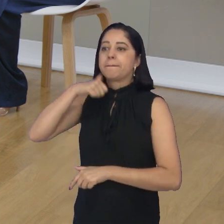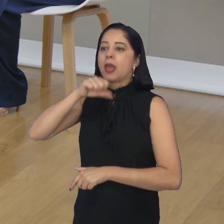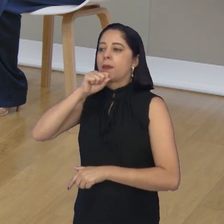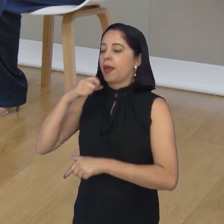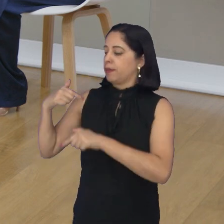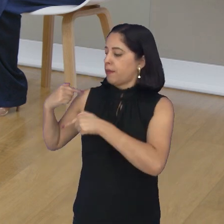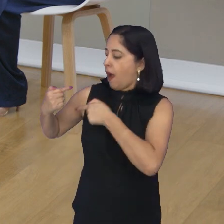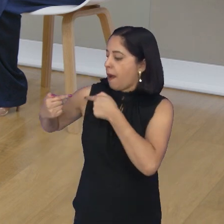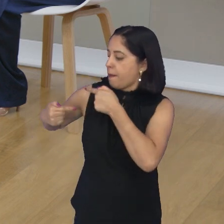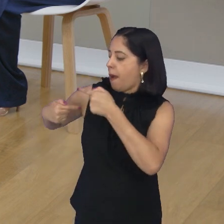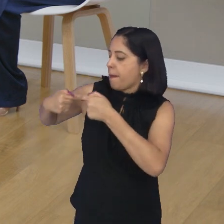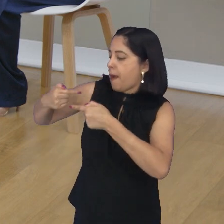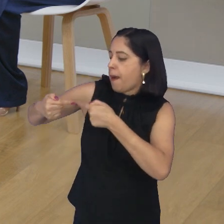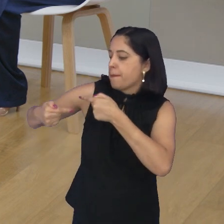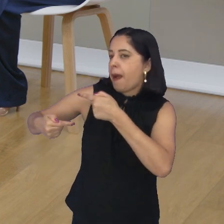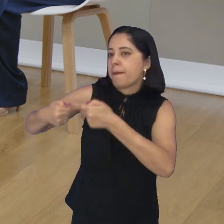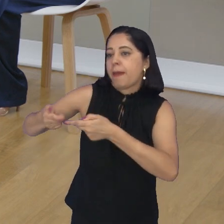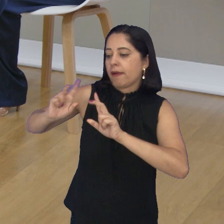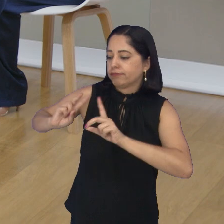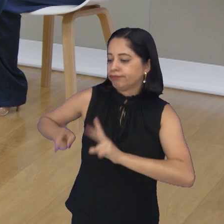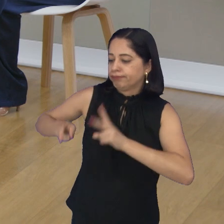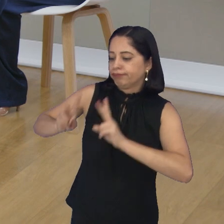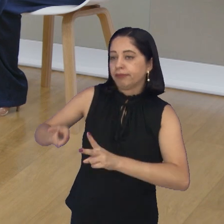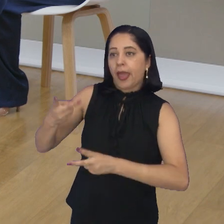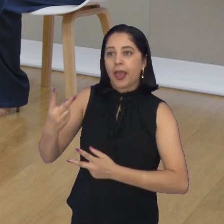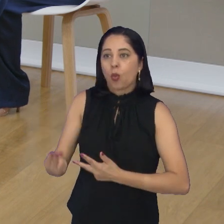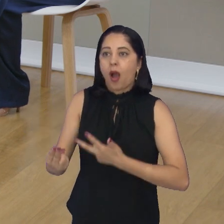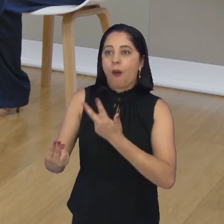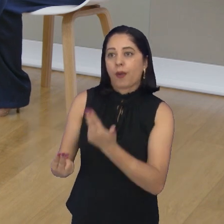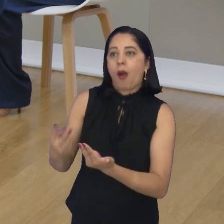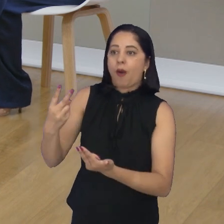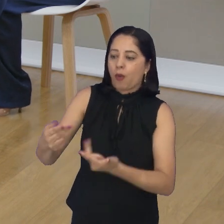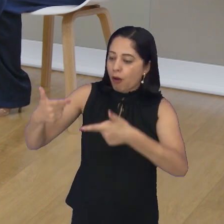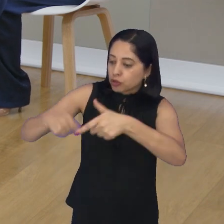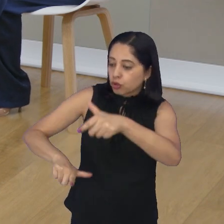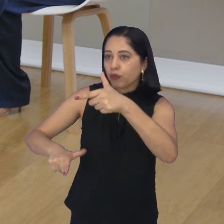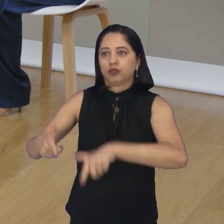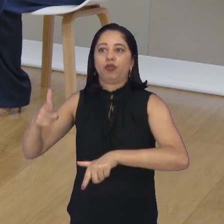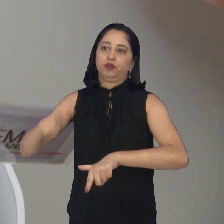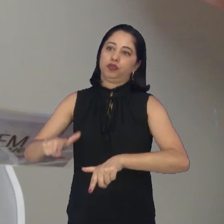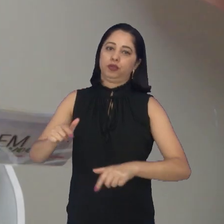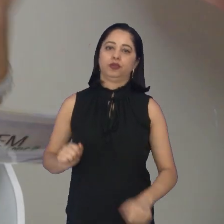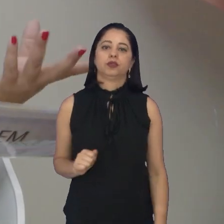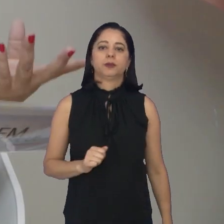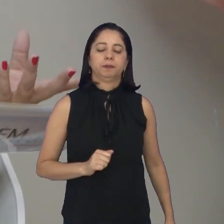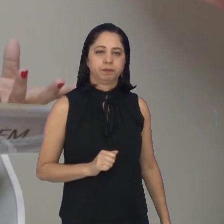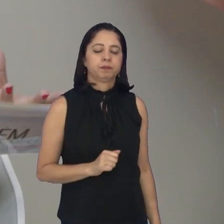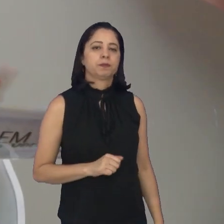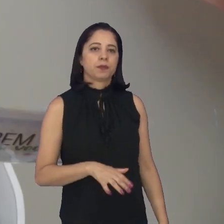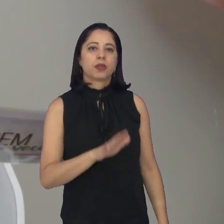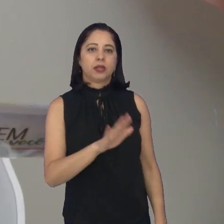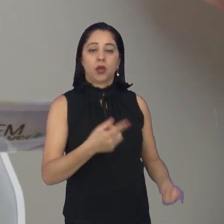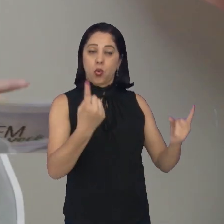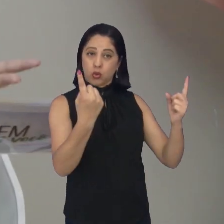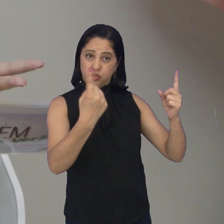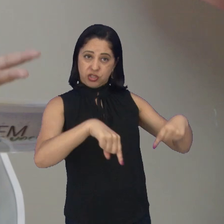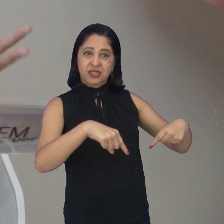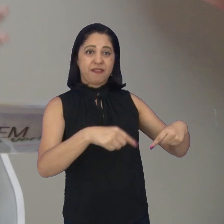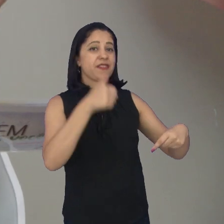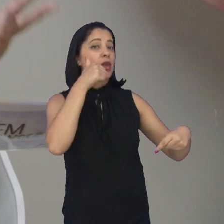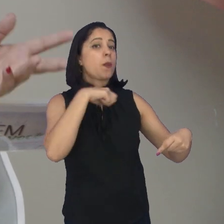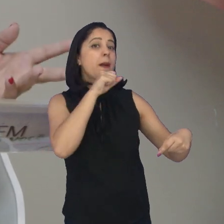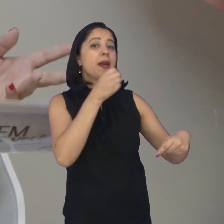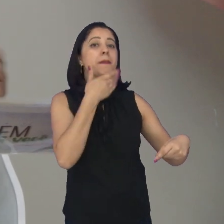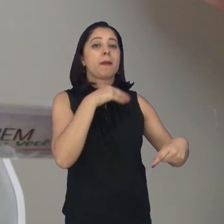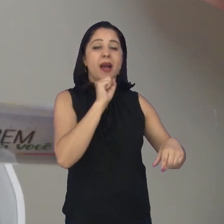eu passo para os meus filhos e vai repetindo, exatamente. E por falar em ajuda, acho que um dos grandes desafios, né, dos pais nos